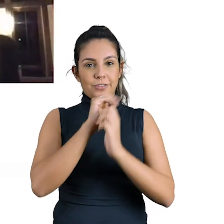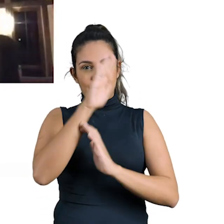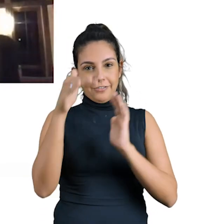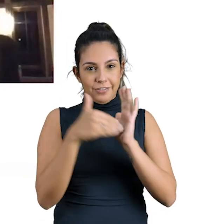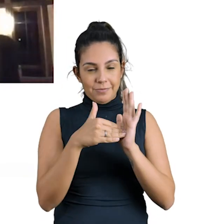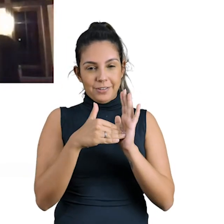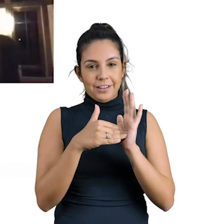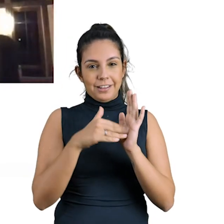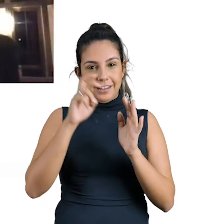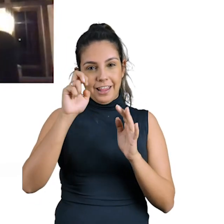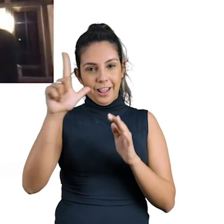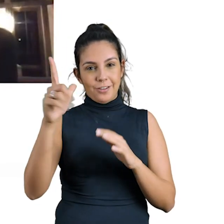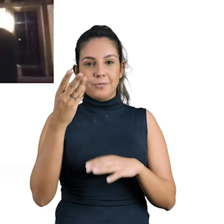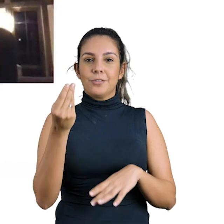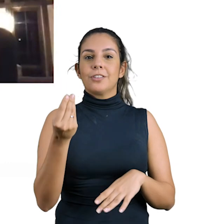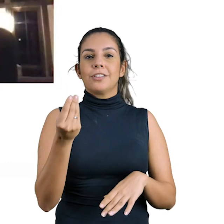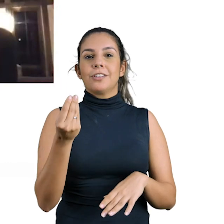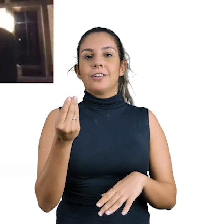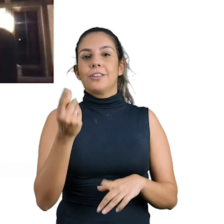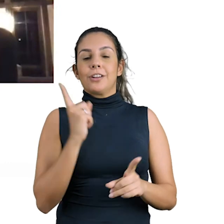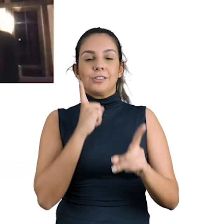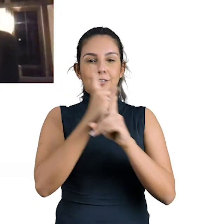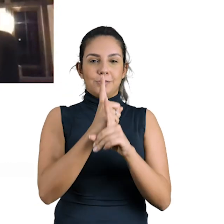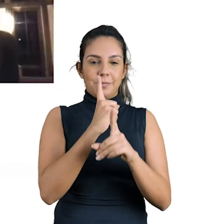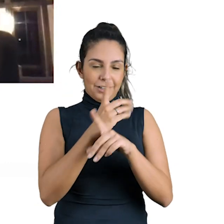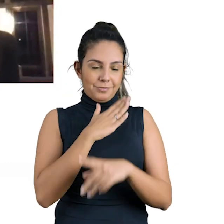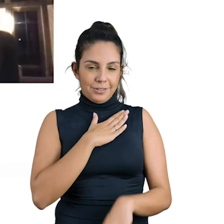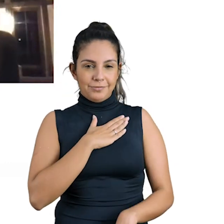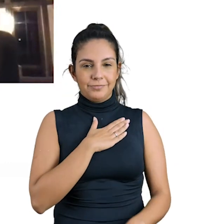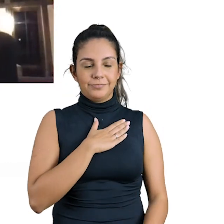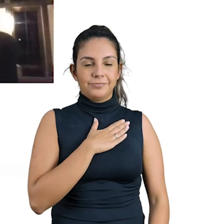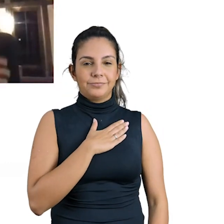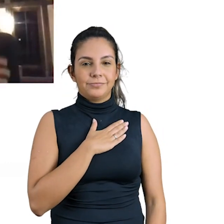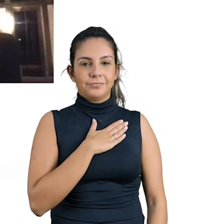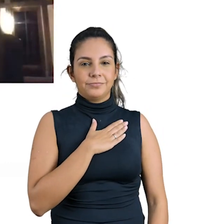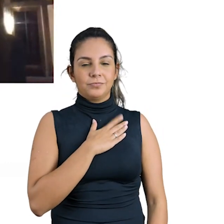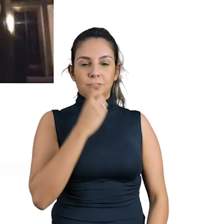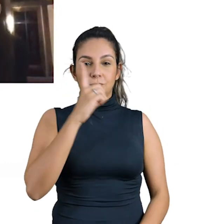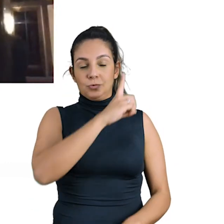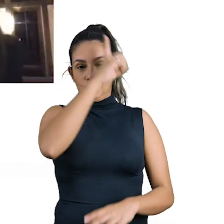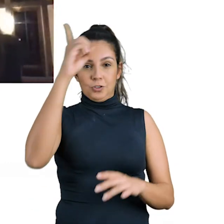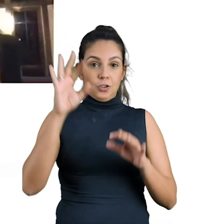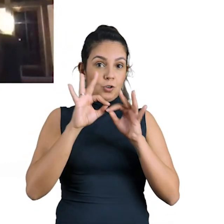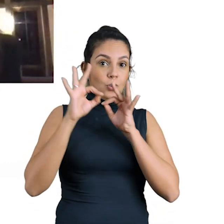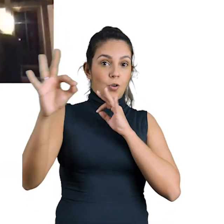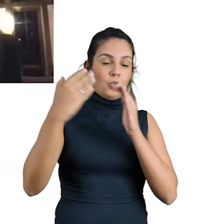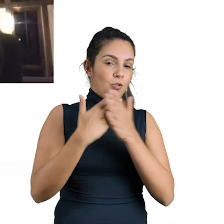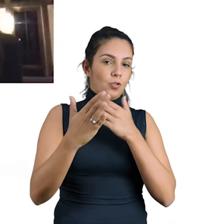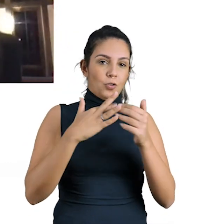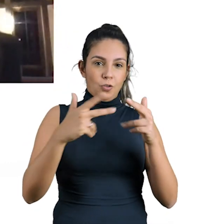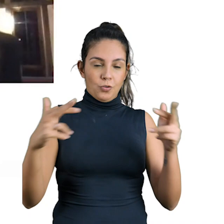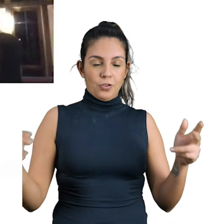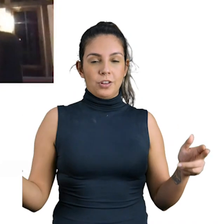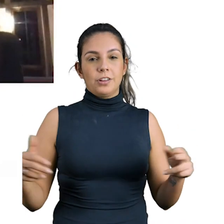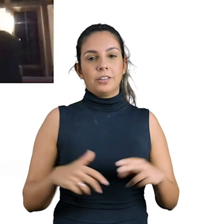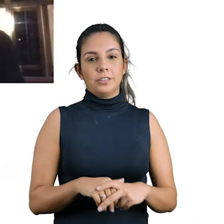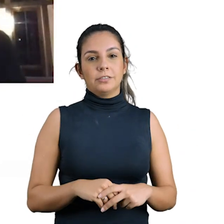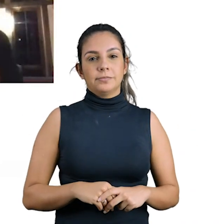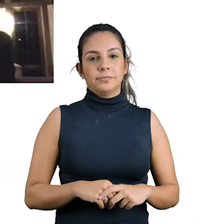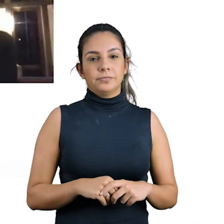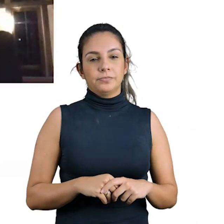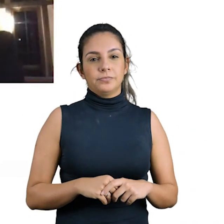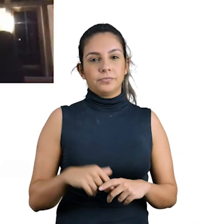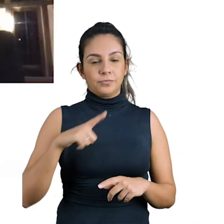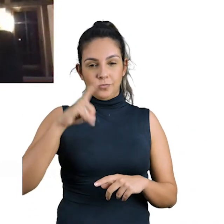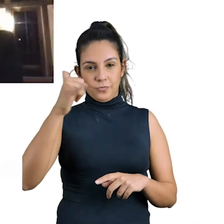família real. E foi uma descoberta sensacional para mim. Então eu passei o dia longe de qualquer coisa, e naquela época nós